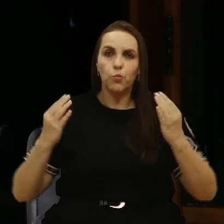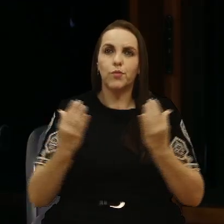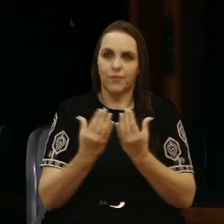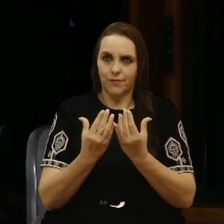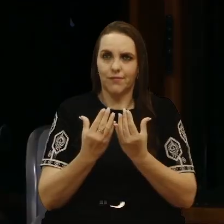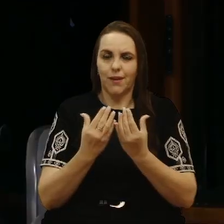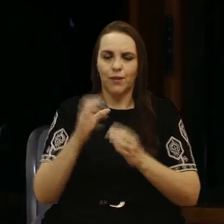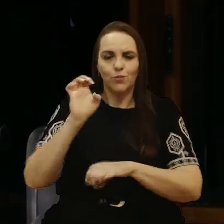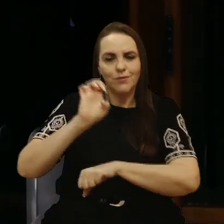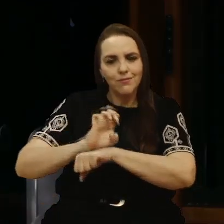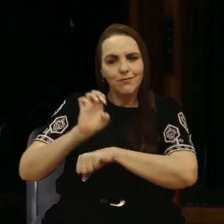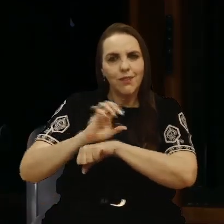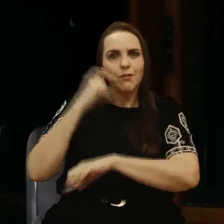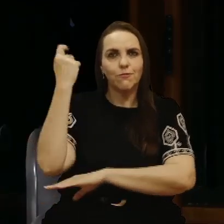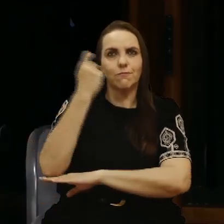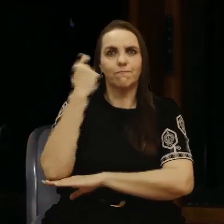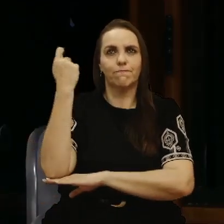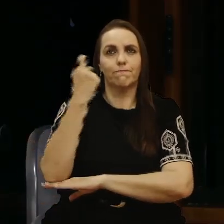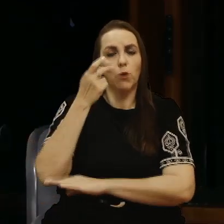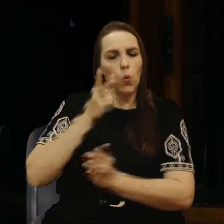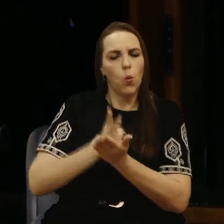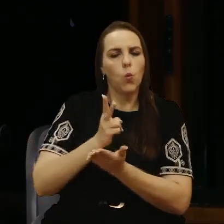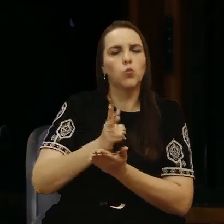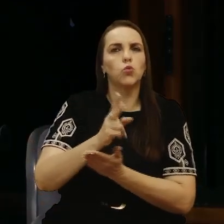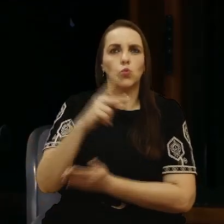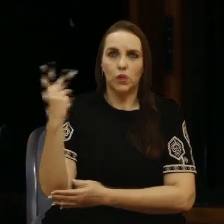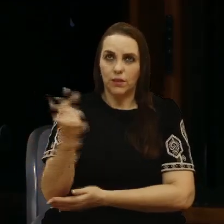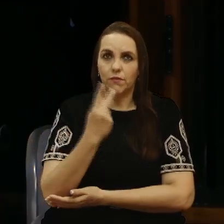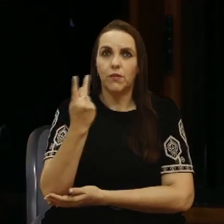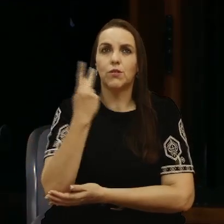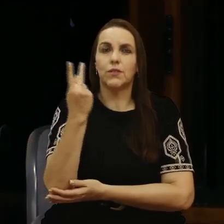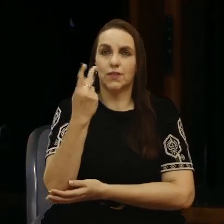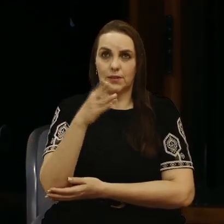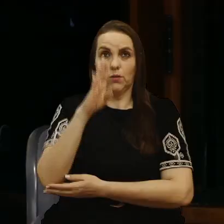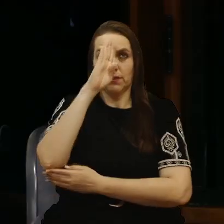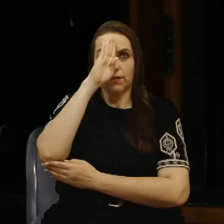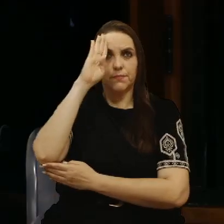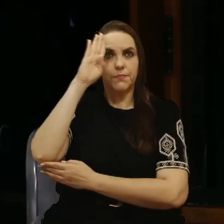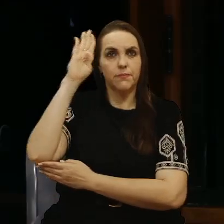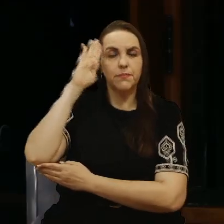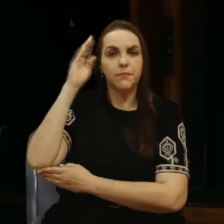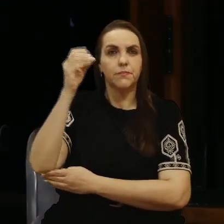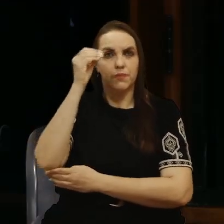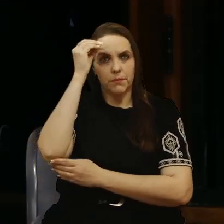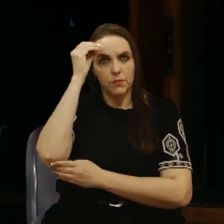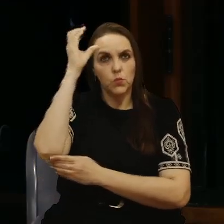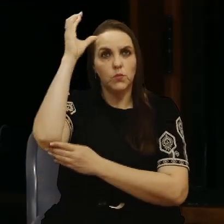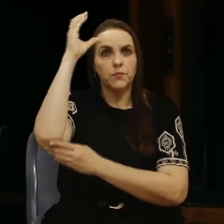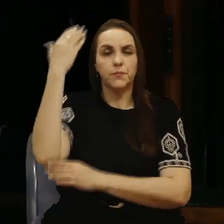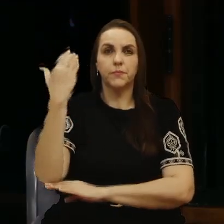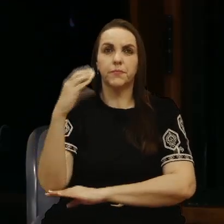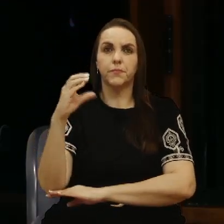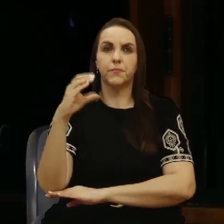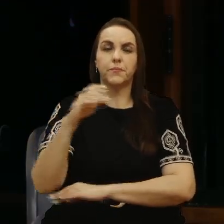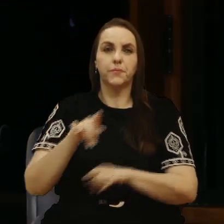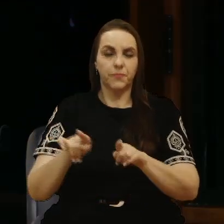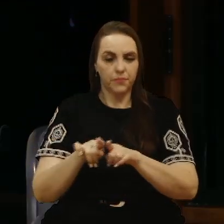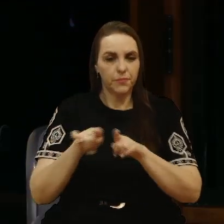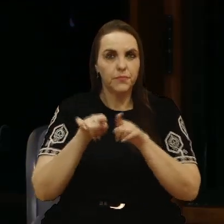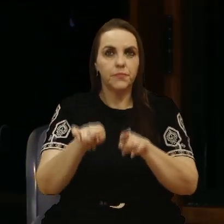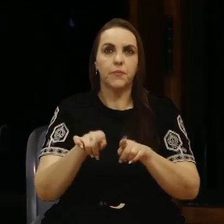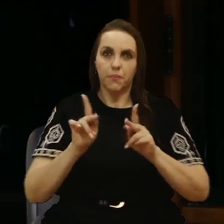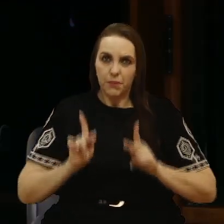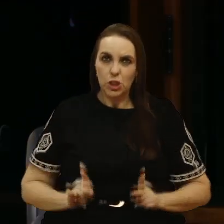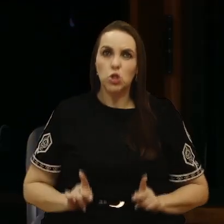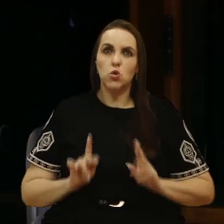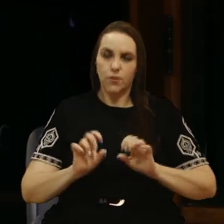Grande do Sul, siga na valorização da academia, do conhecimento científico e de mãos que prezem